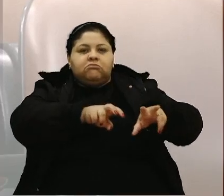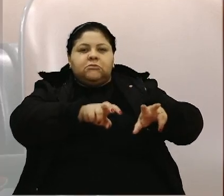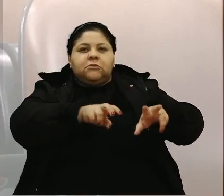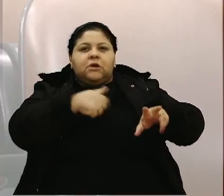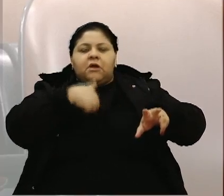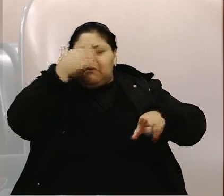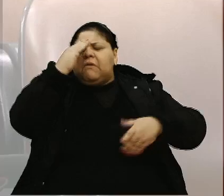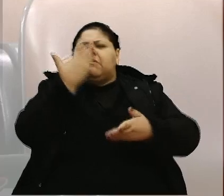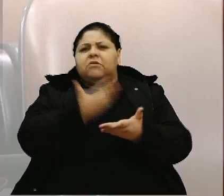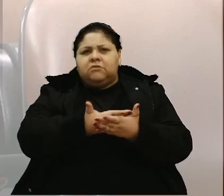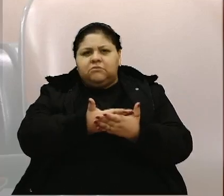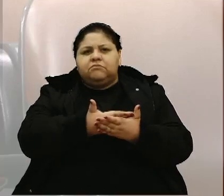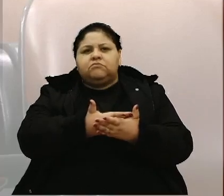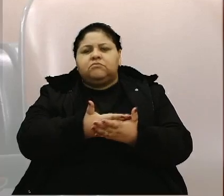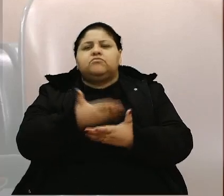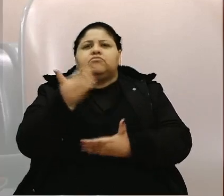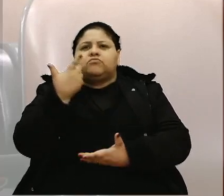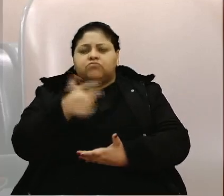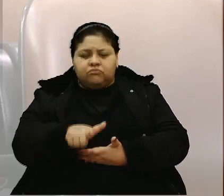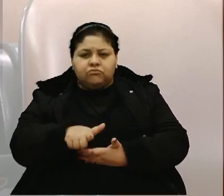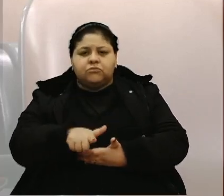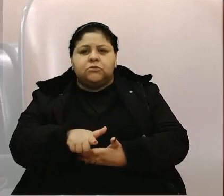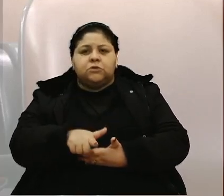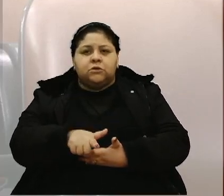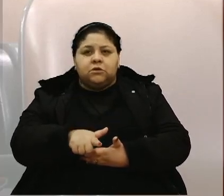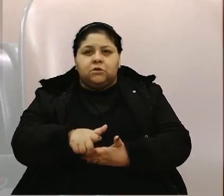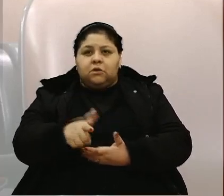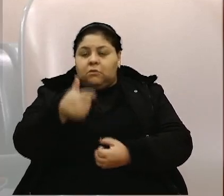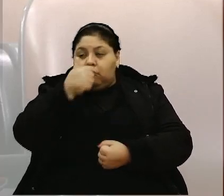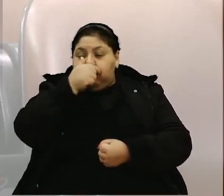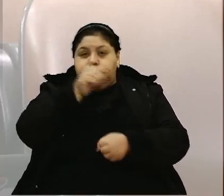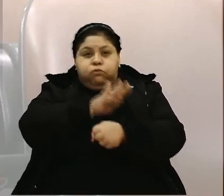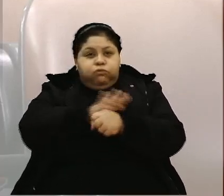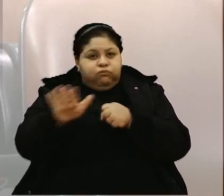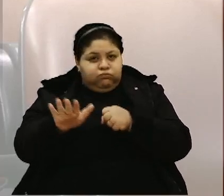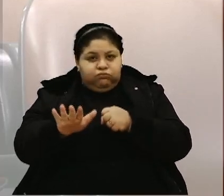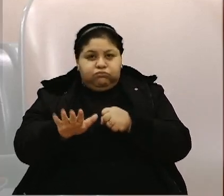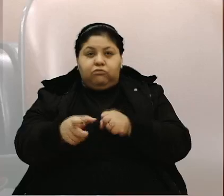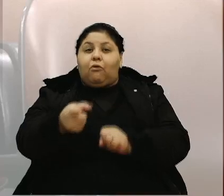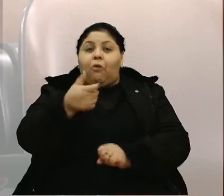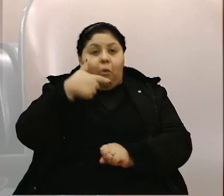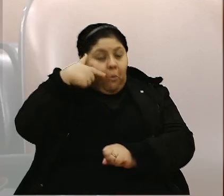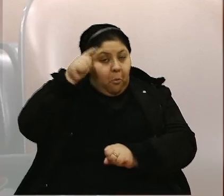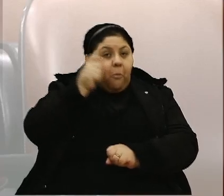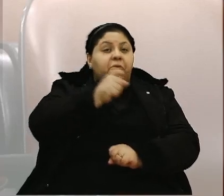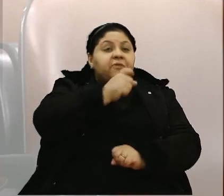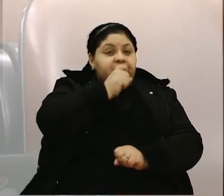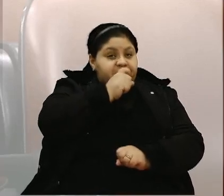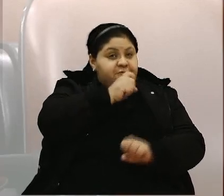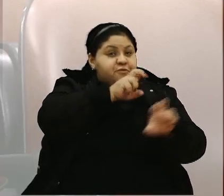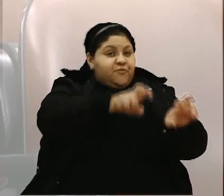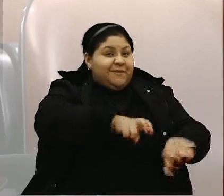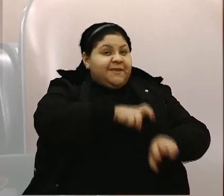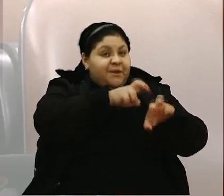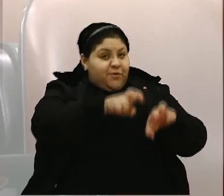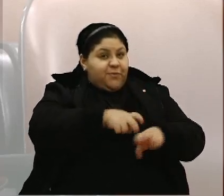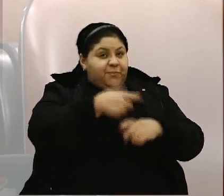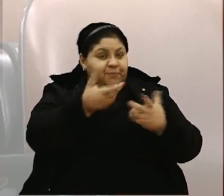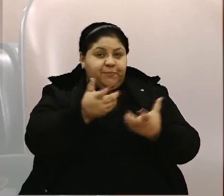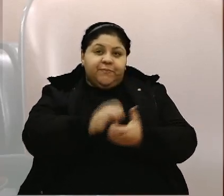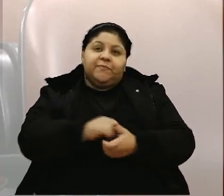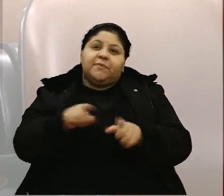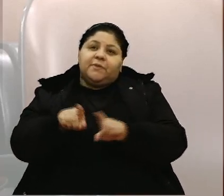que novamente vai superlotar, se não tiver tão frio, que ontem estava muito frio em Fazenda Souza. E